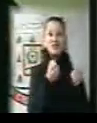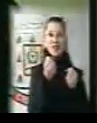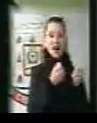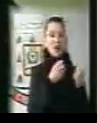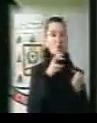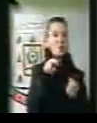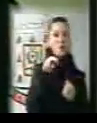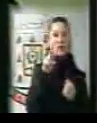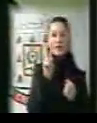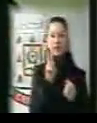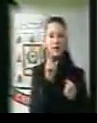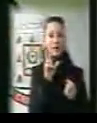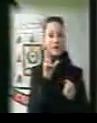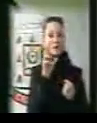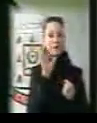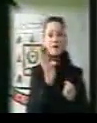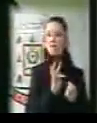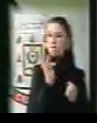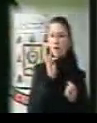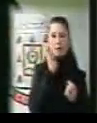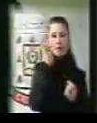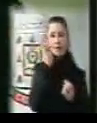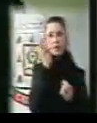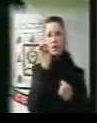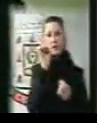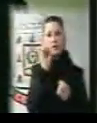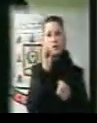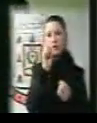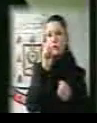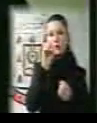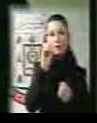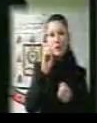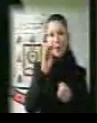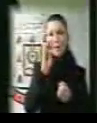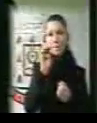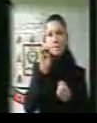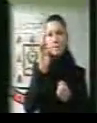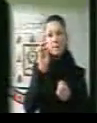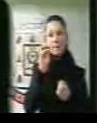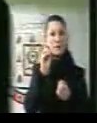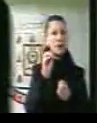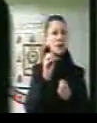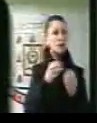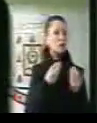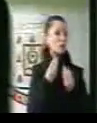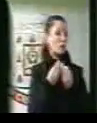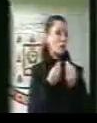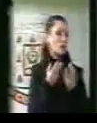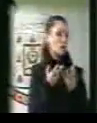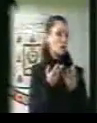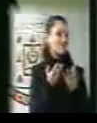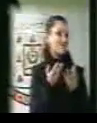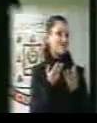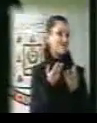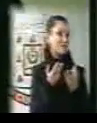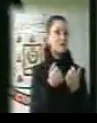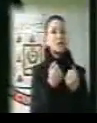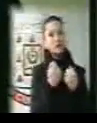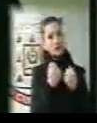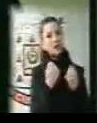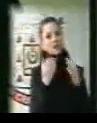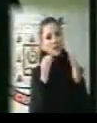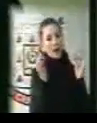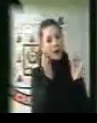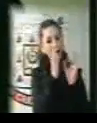Veneza, Forquilhinha, São Bento passa por aí. Se a gente deixar aquele viaduto da forma que está, vai dar uma má impressão de uma